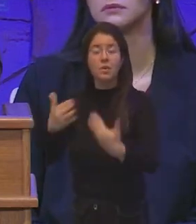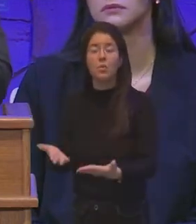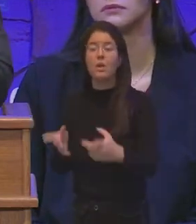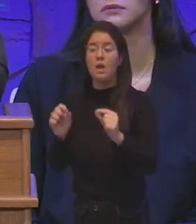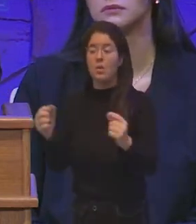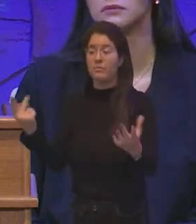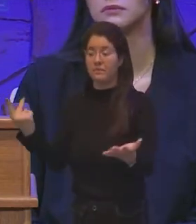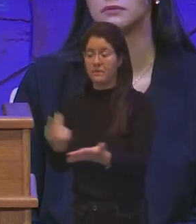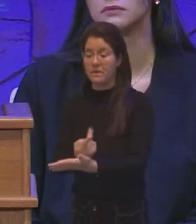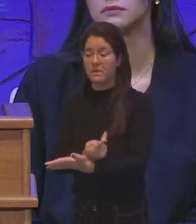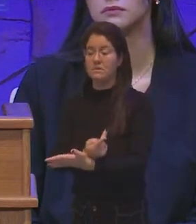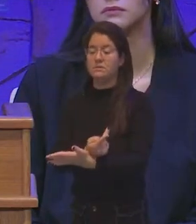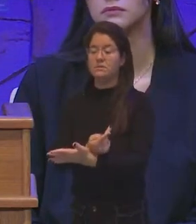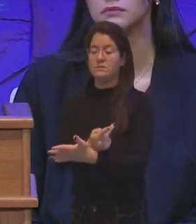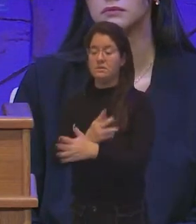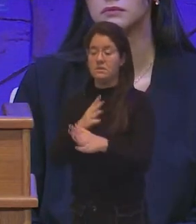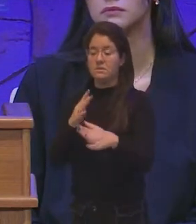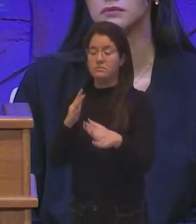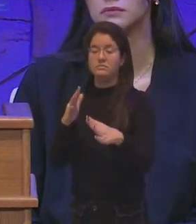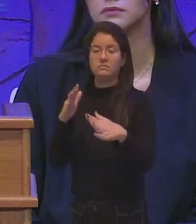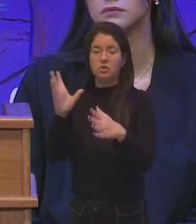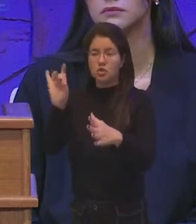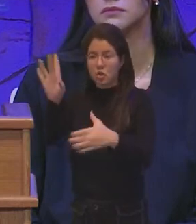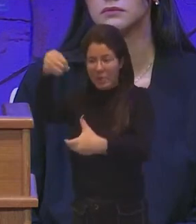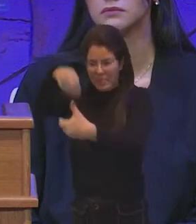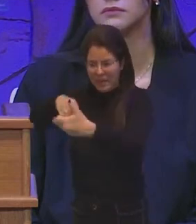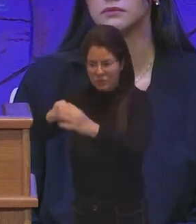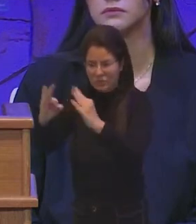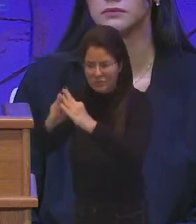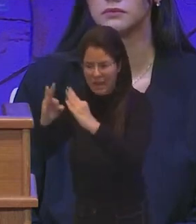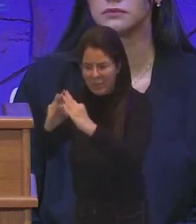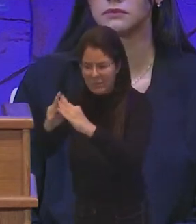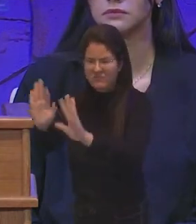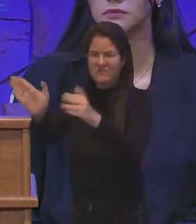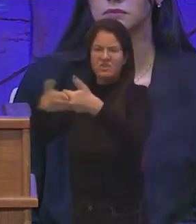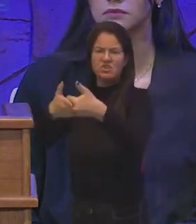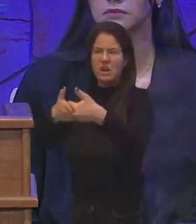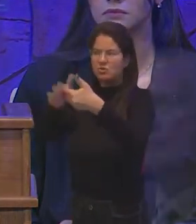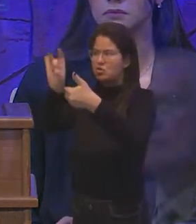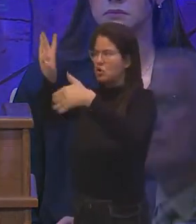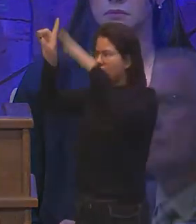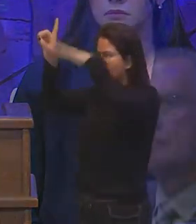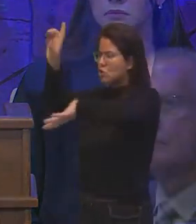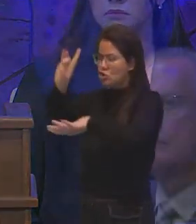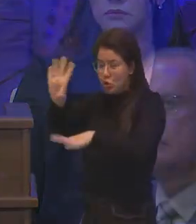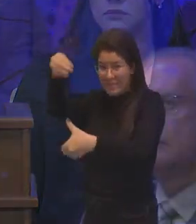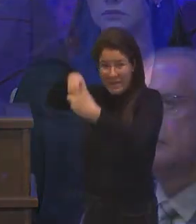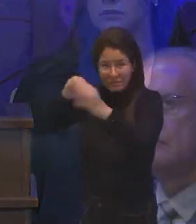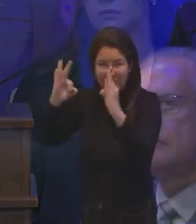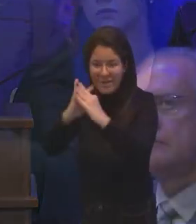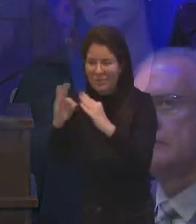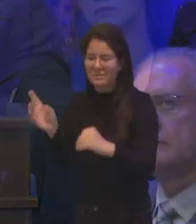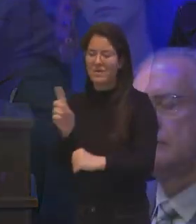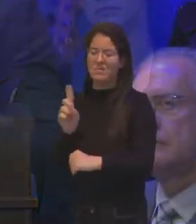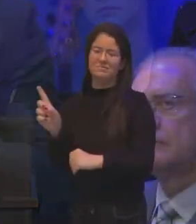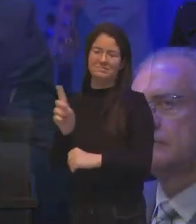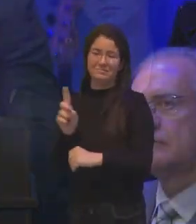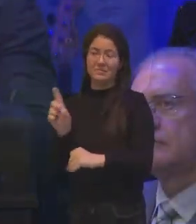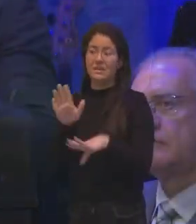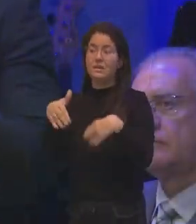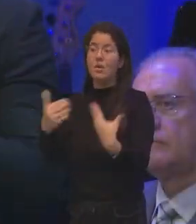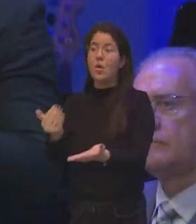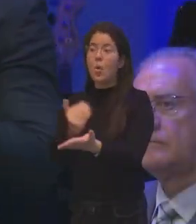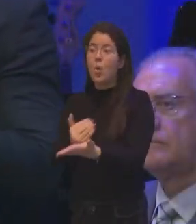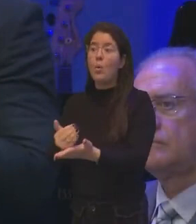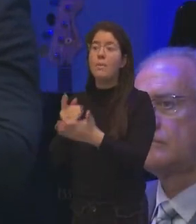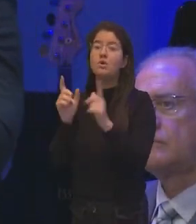templo, das portas do templo, e agora a adoração, que era algo exclusiva para o templo, começa